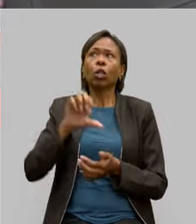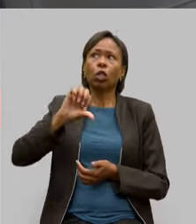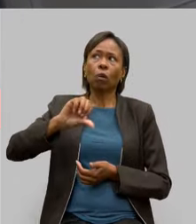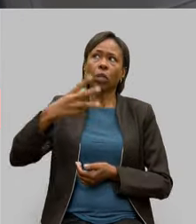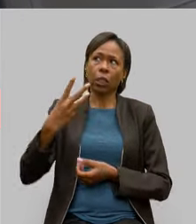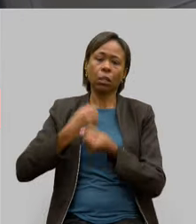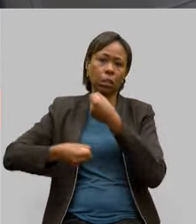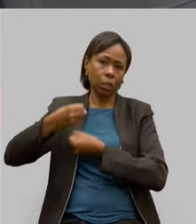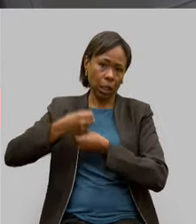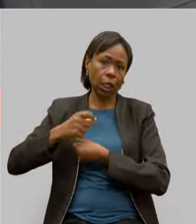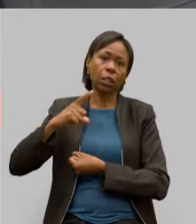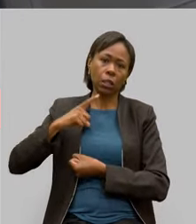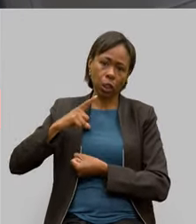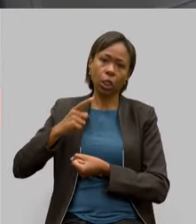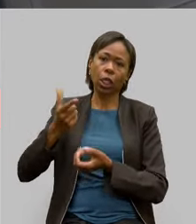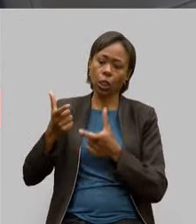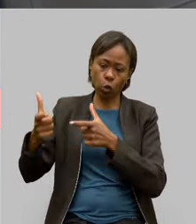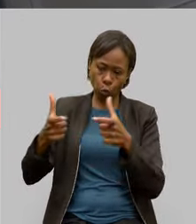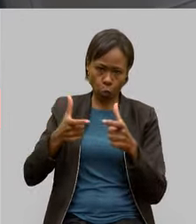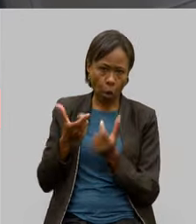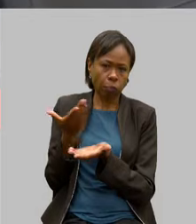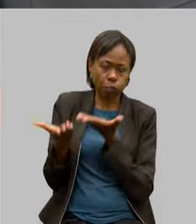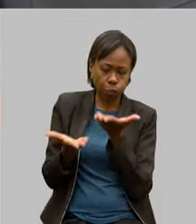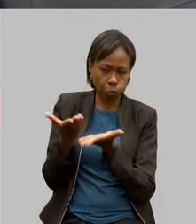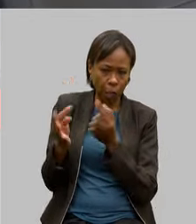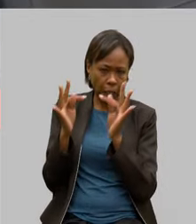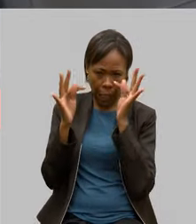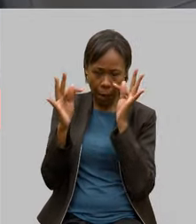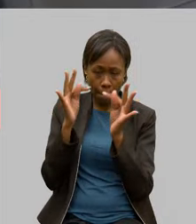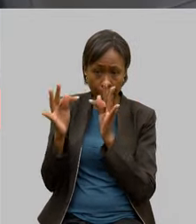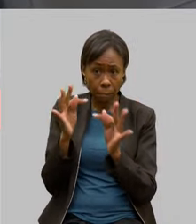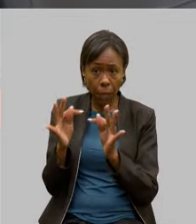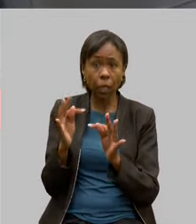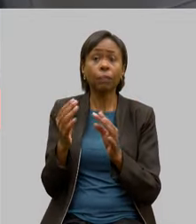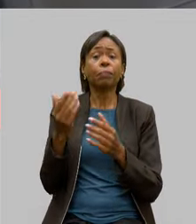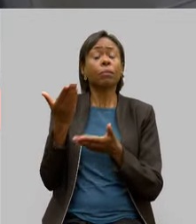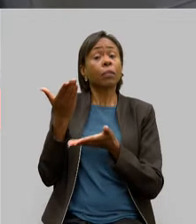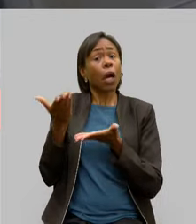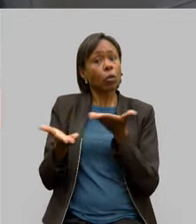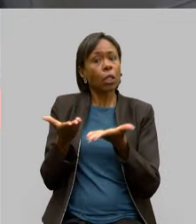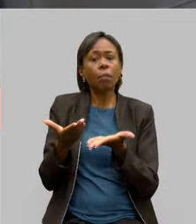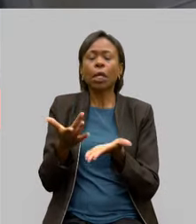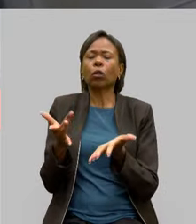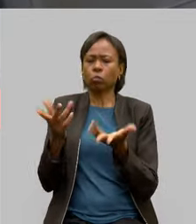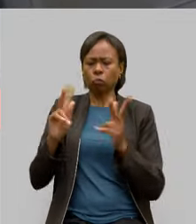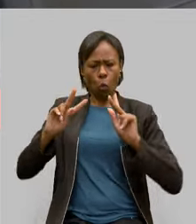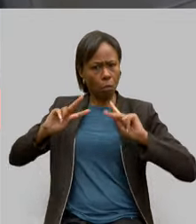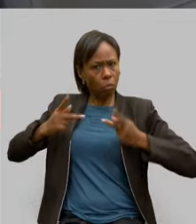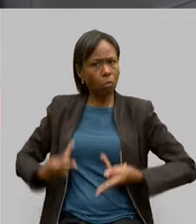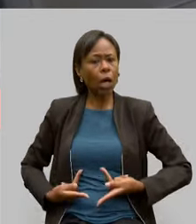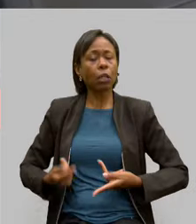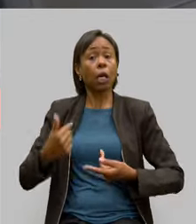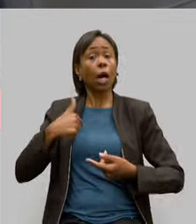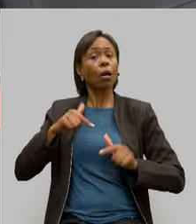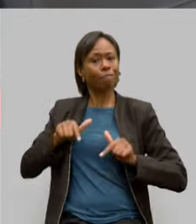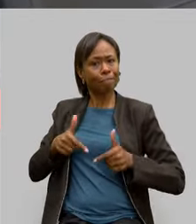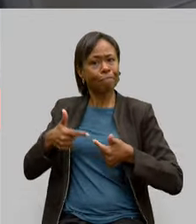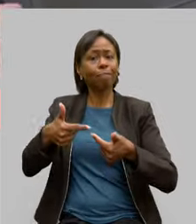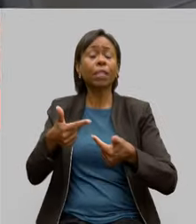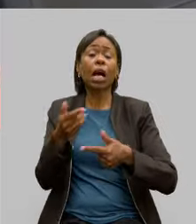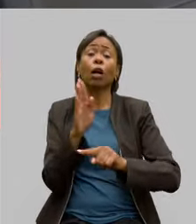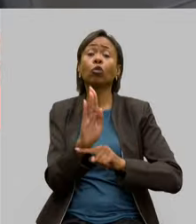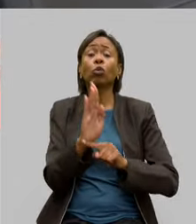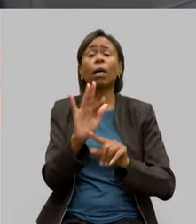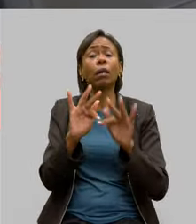era o que a gente tinha né e a gente fazia um atendimento muito humanitário né e eu procurei dedicar as famílias porque eu via